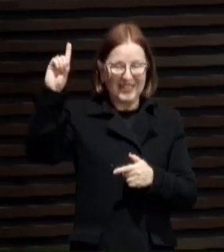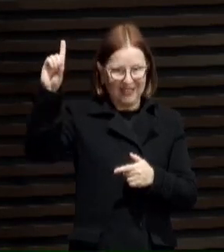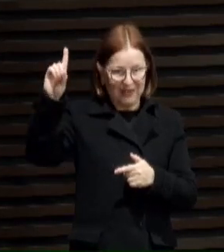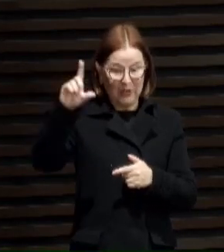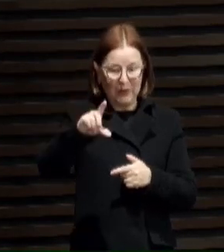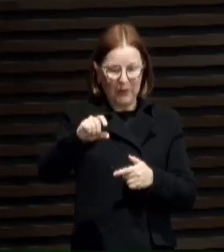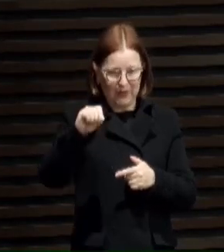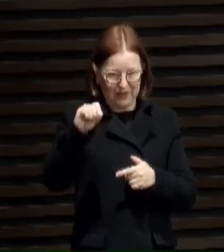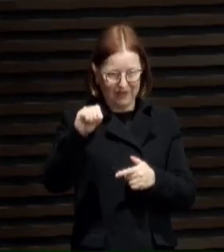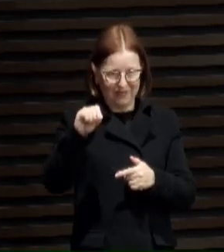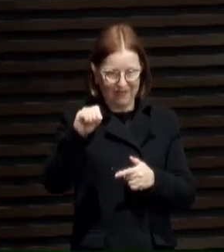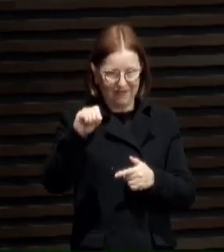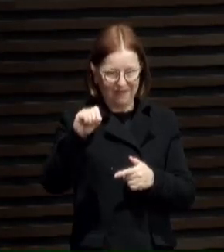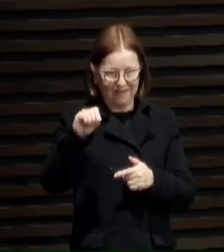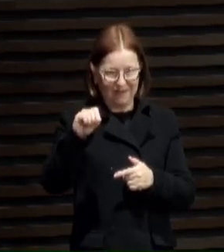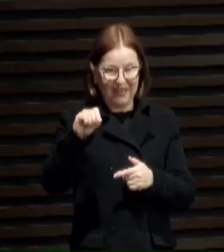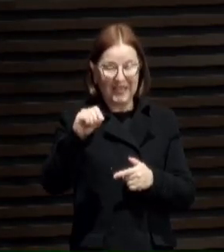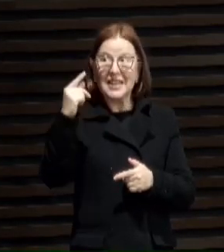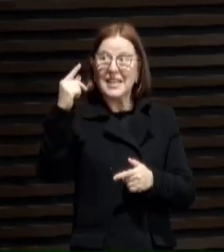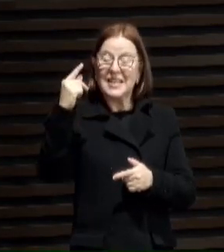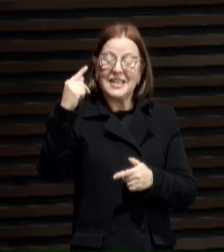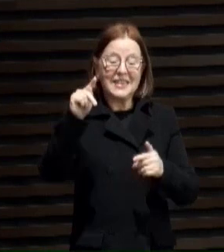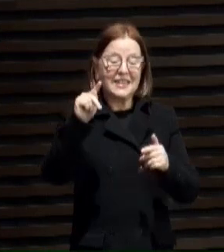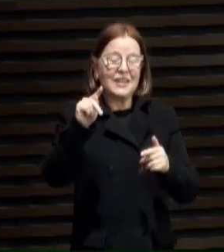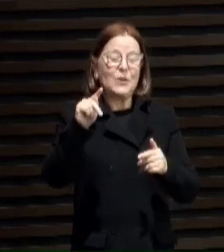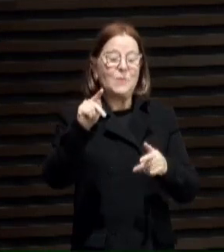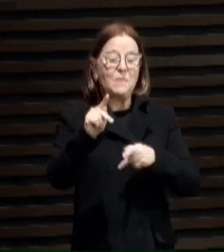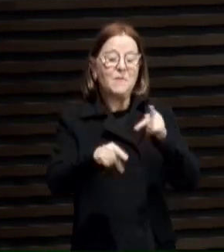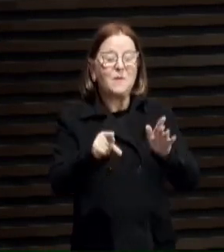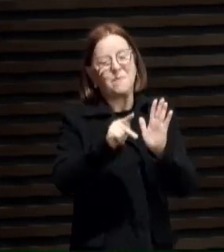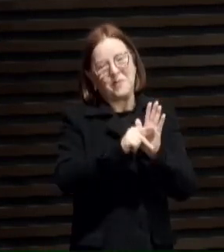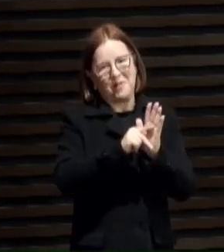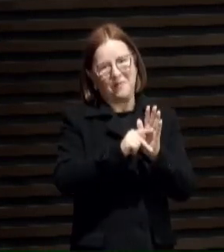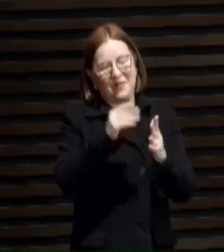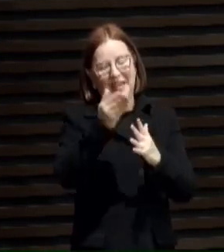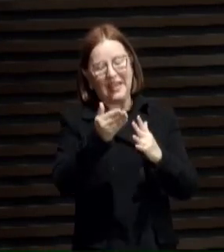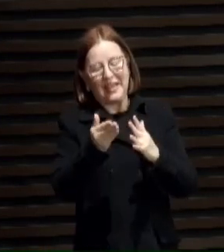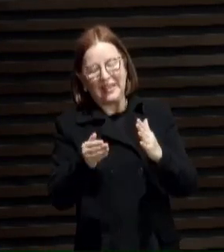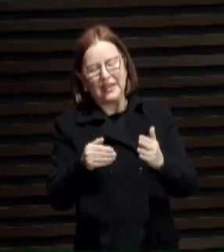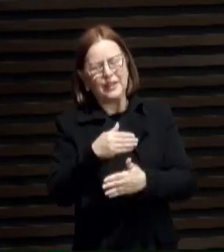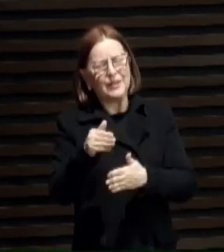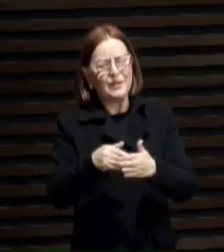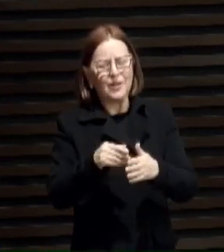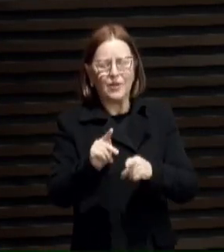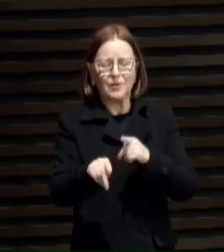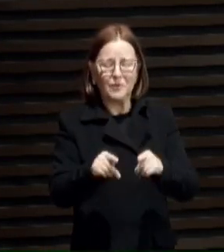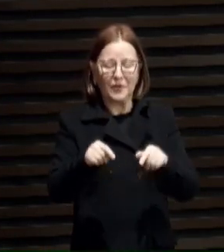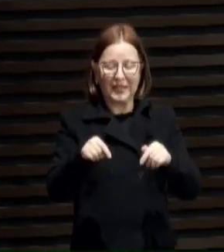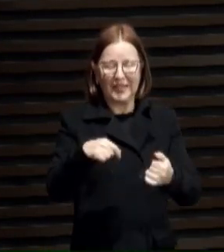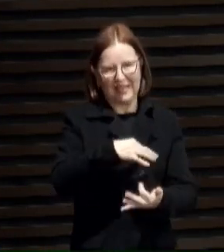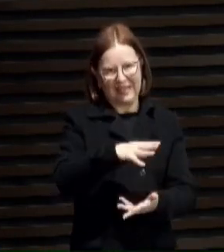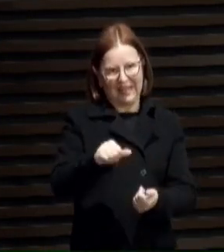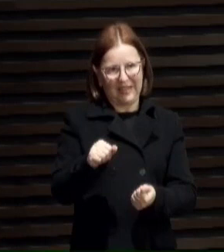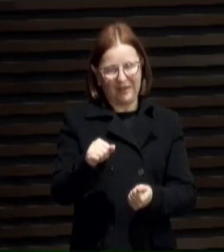seu povo próprio, de todos os povos que há sobre a terra. Não vos